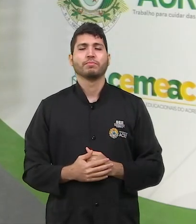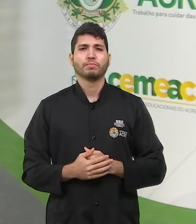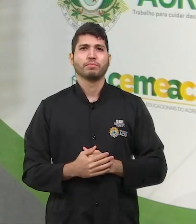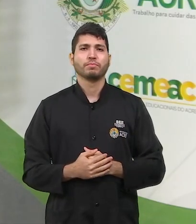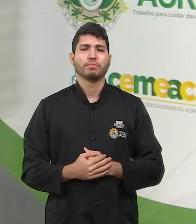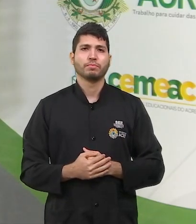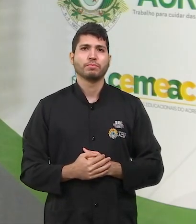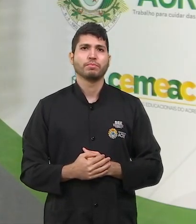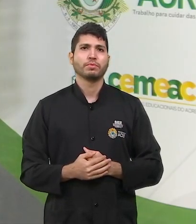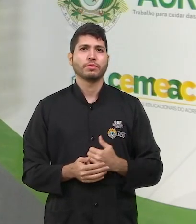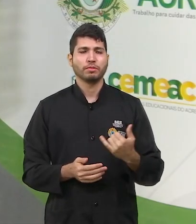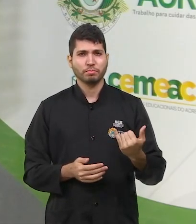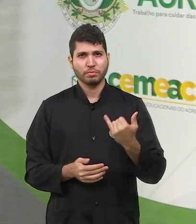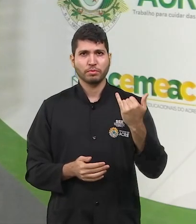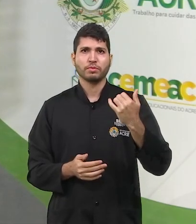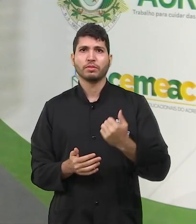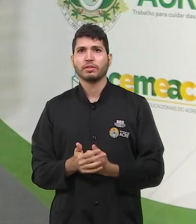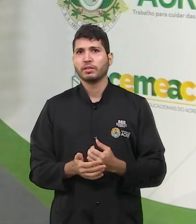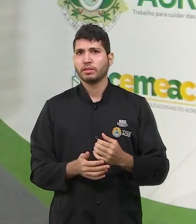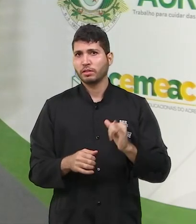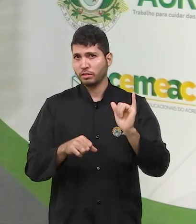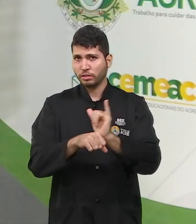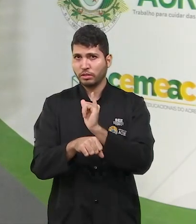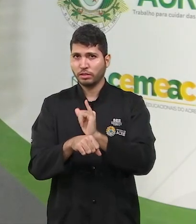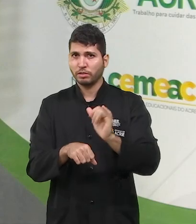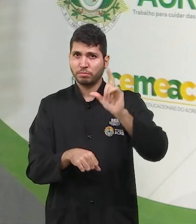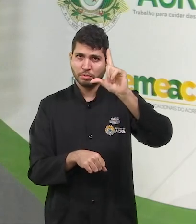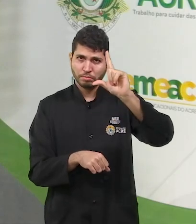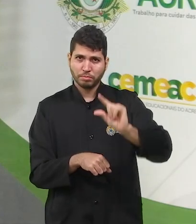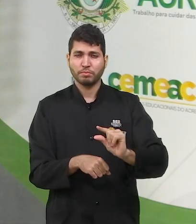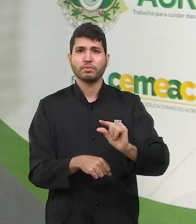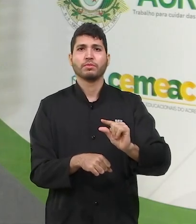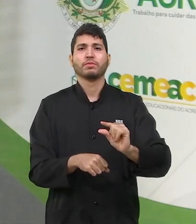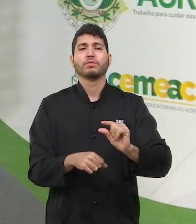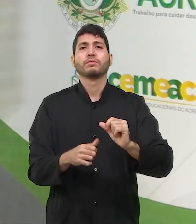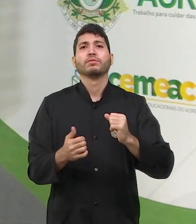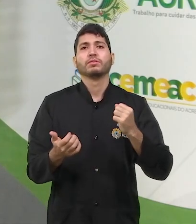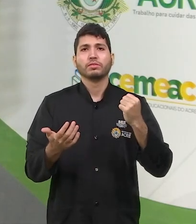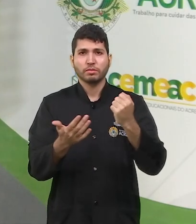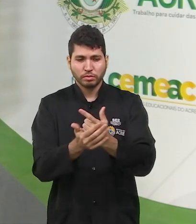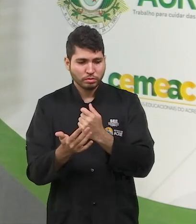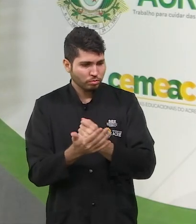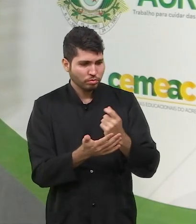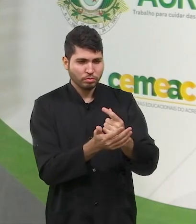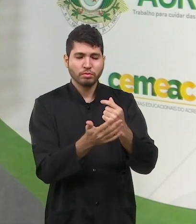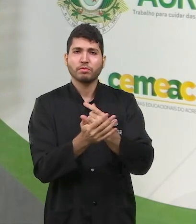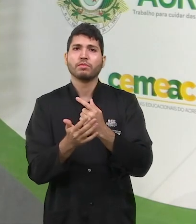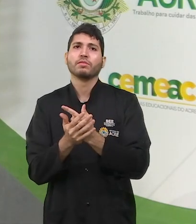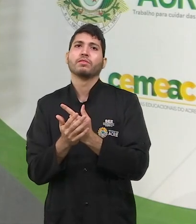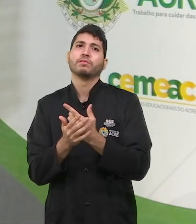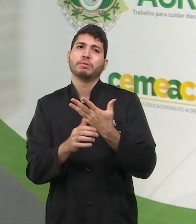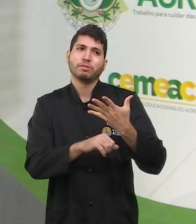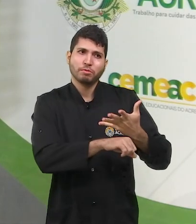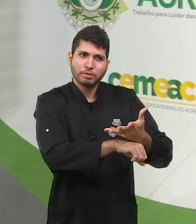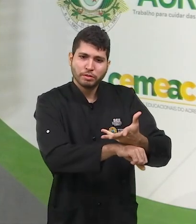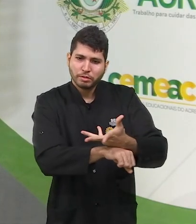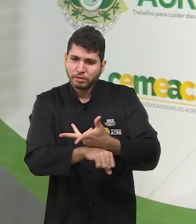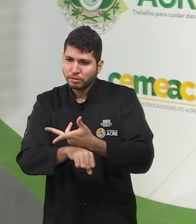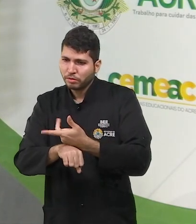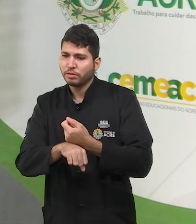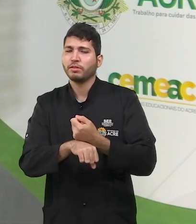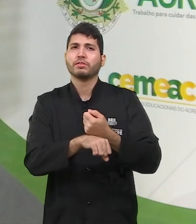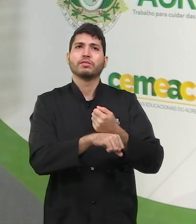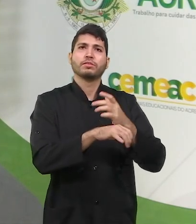uma forma de amenizar e de ir na contramão desse consumismo pregado aí pelas redes e pela